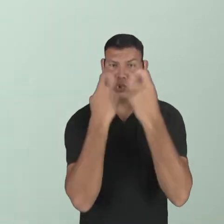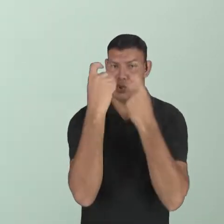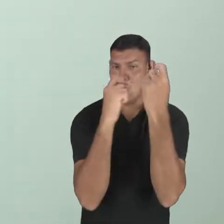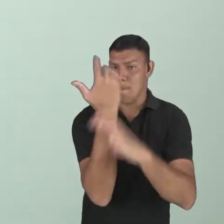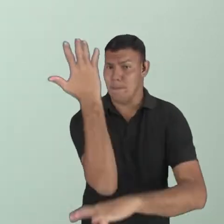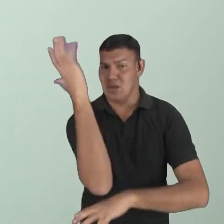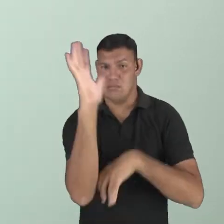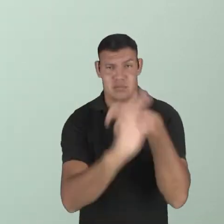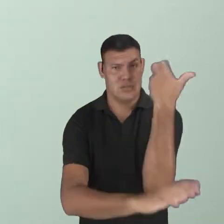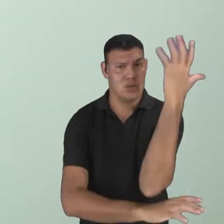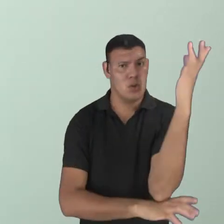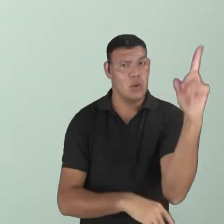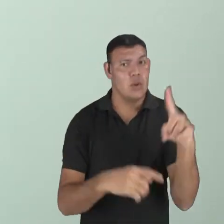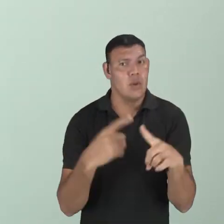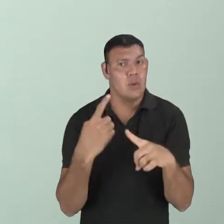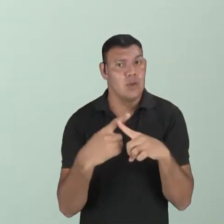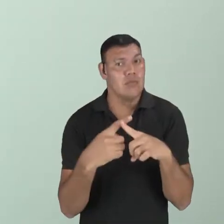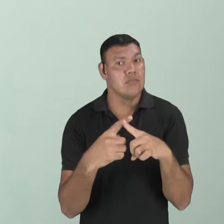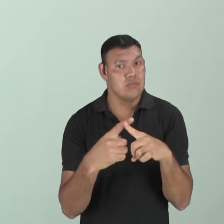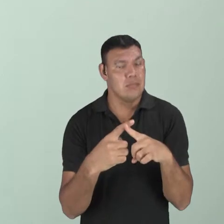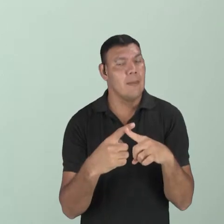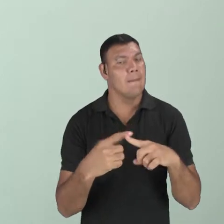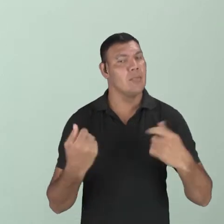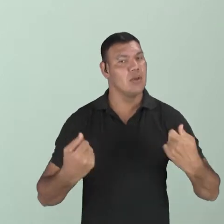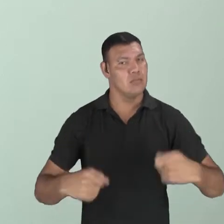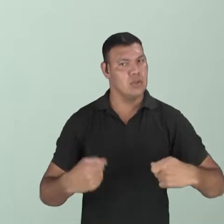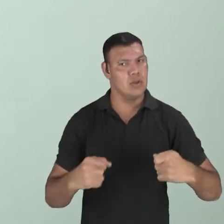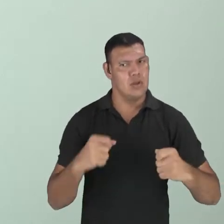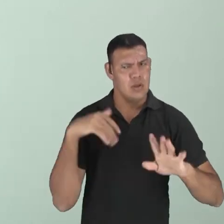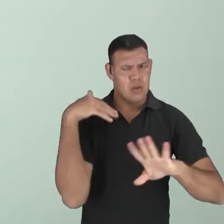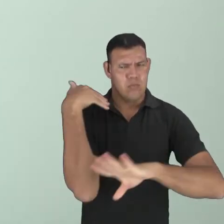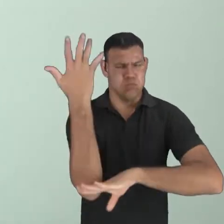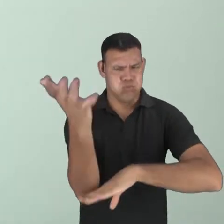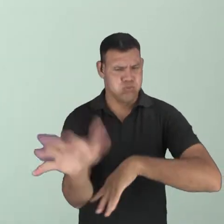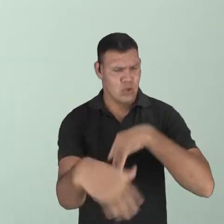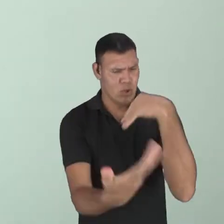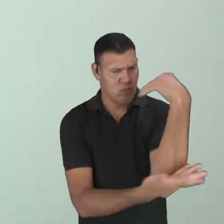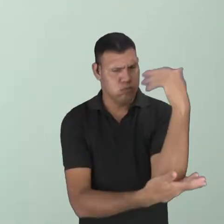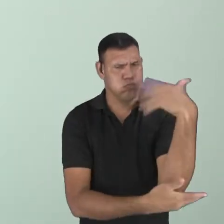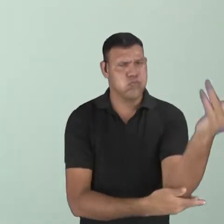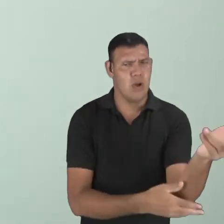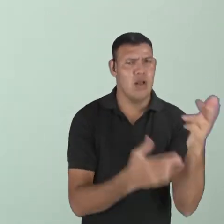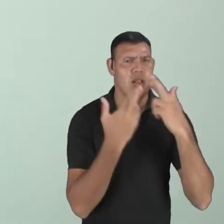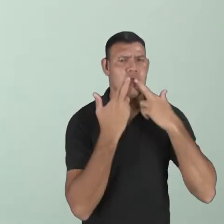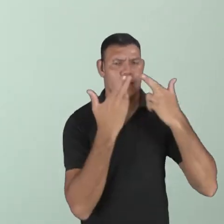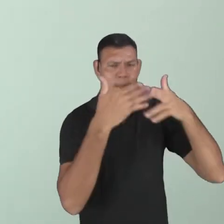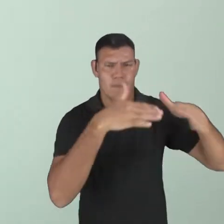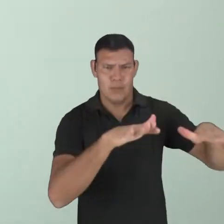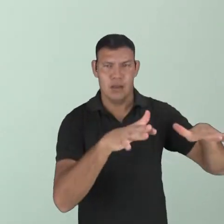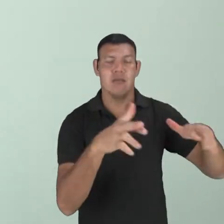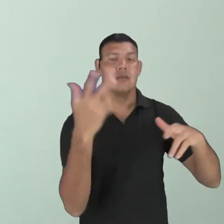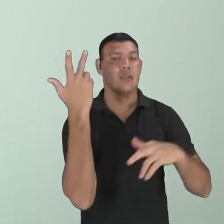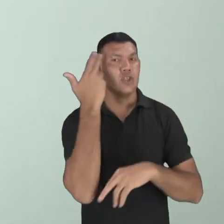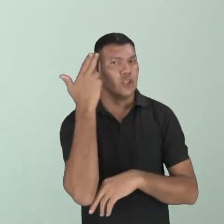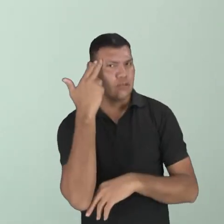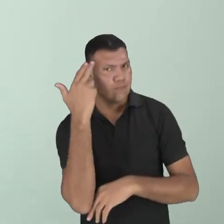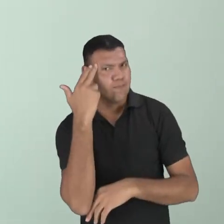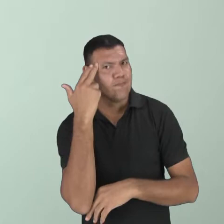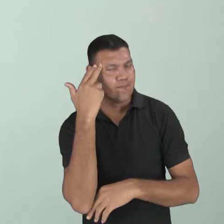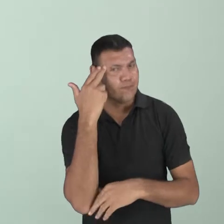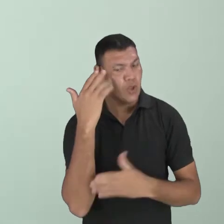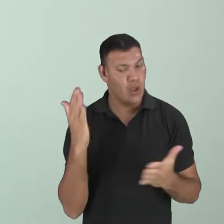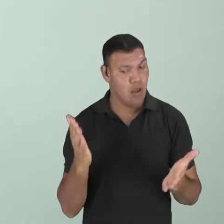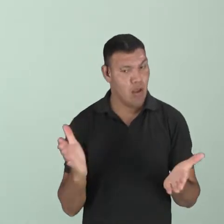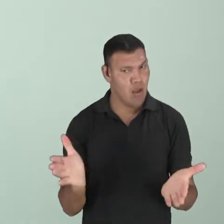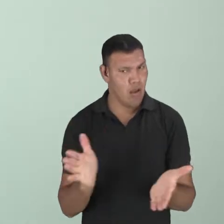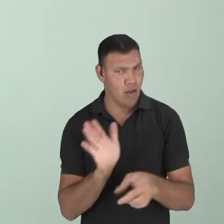ambiental. Então, o que aconteceu? Precisou retirar mais recursos naturais, como fonte de matéria-prima para essas